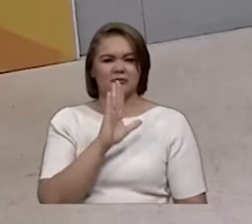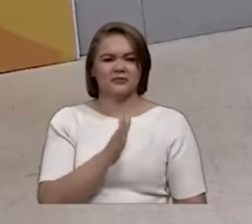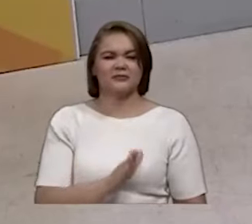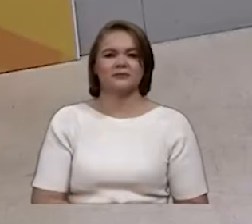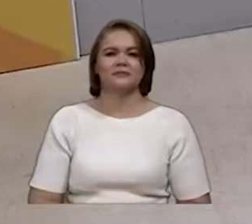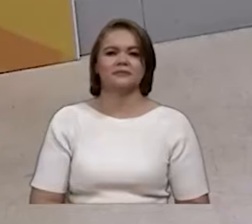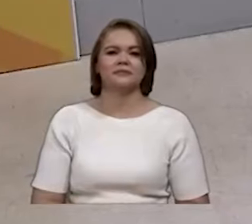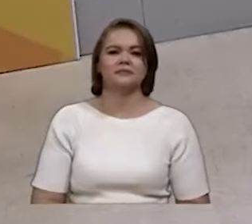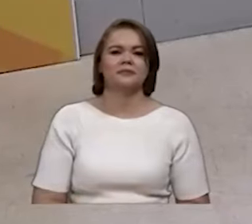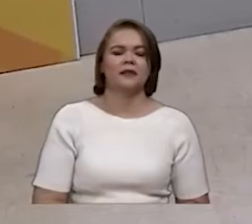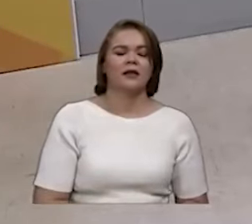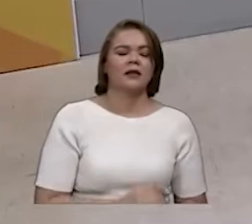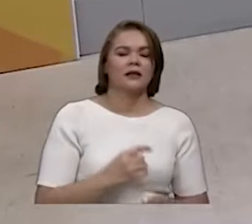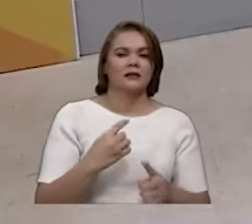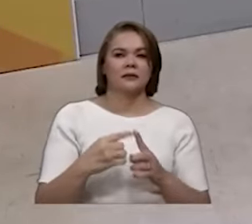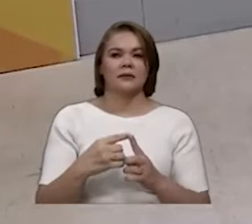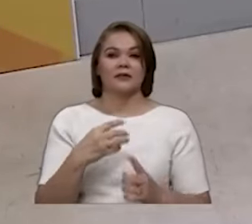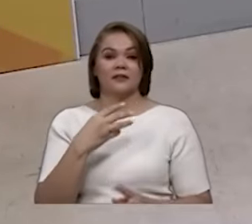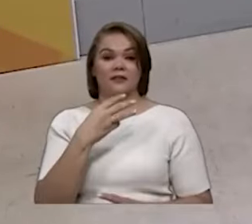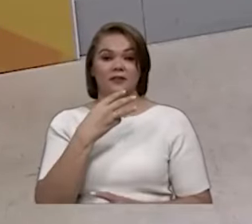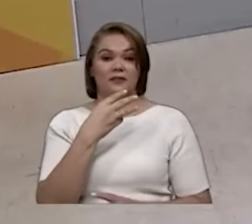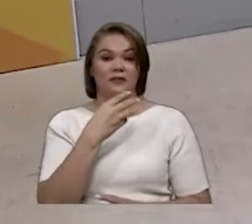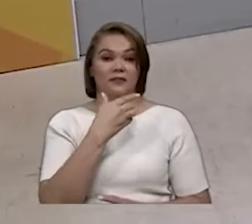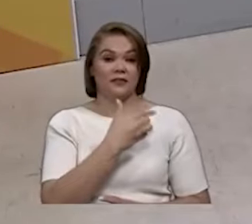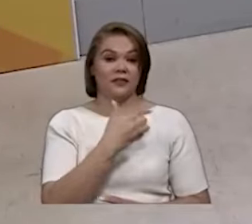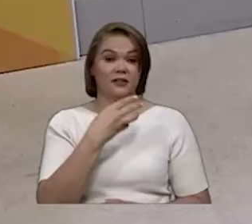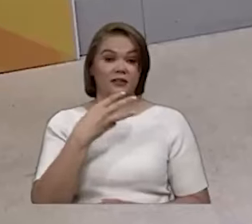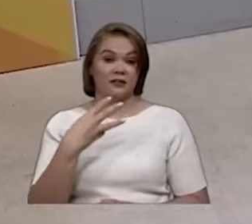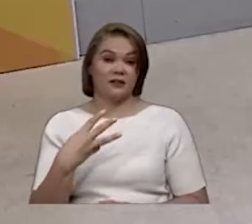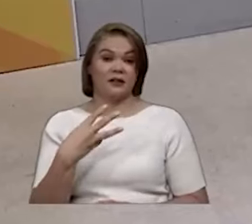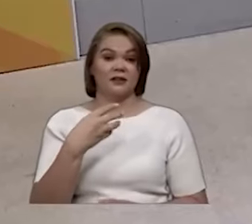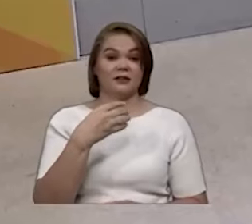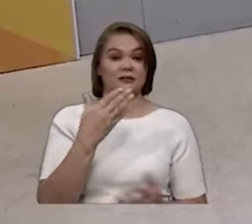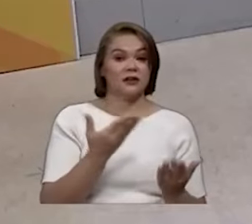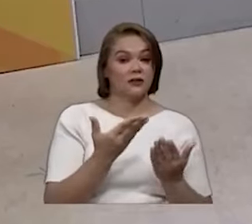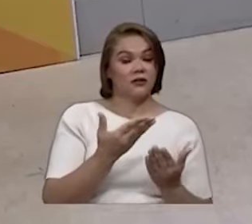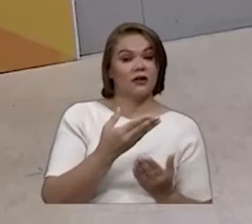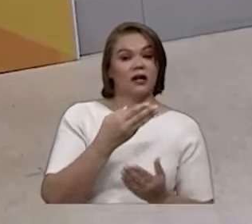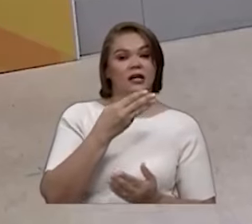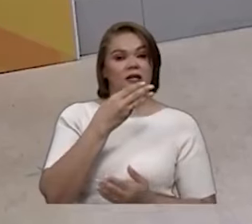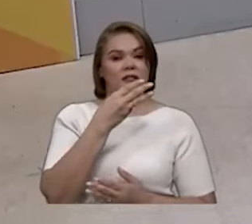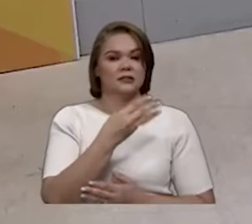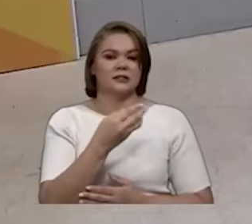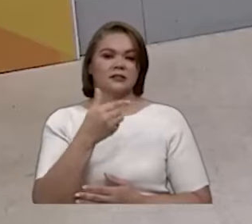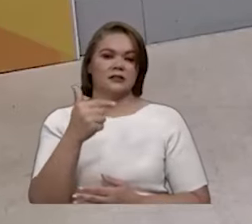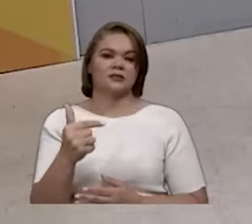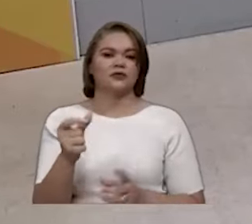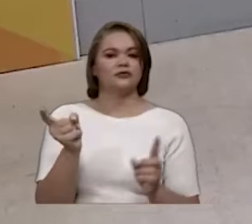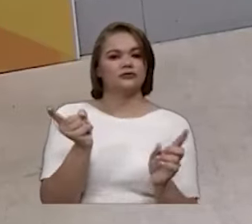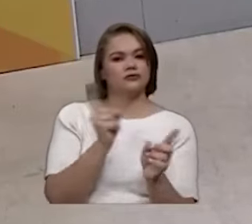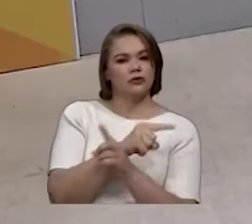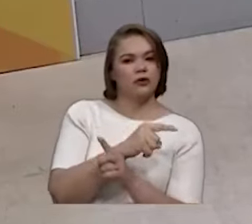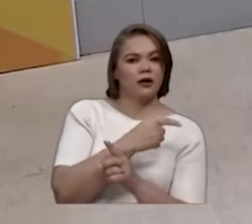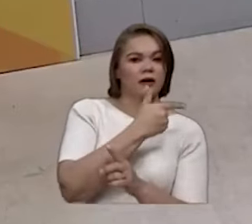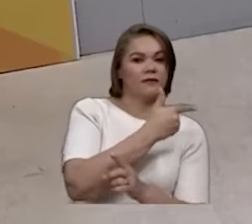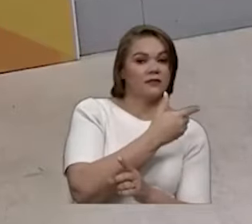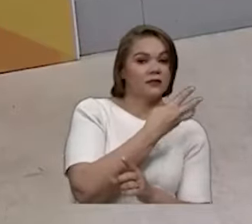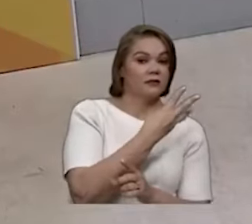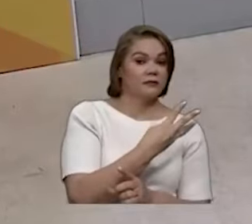Número 23. Subiu o número 23, sobe também a 32. Inverte em marca 32.